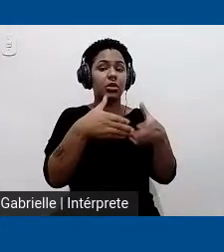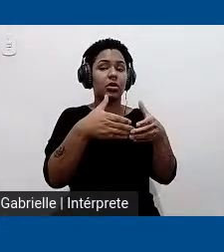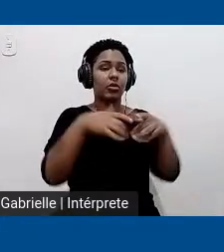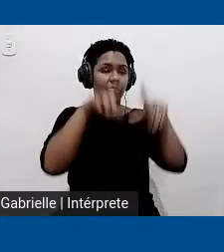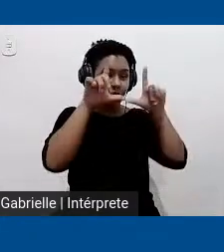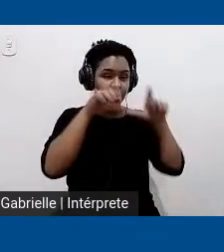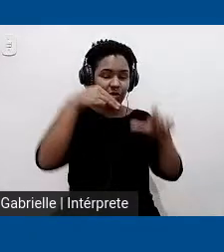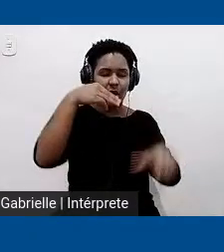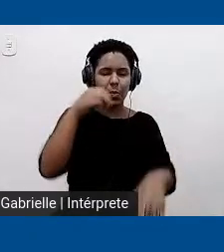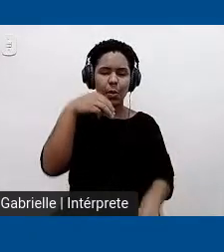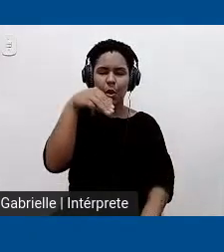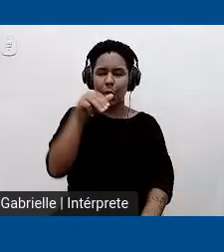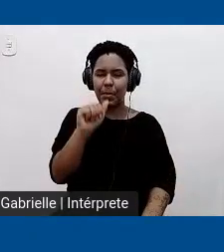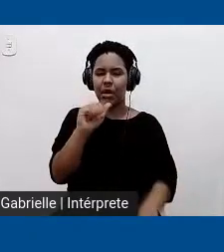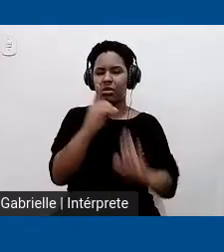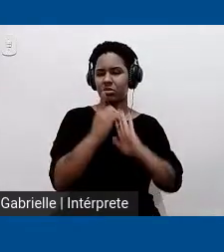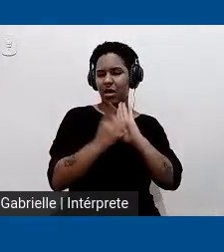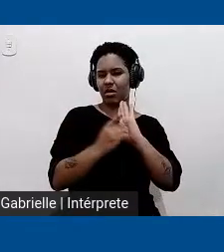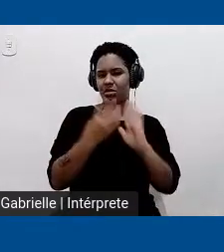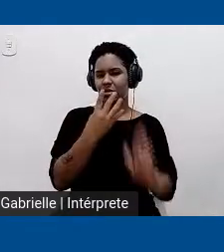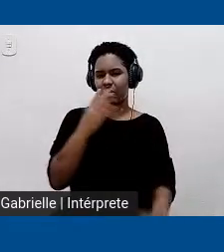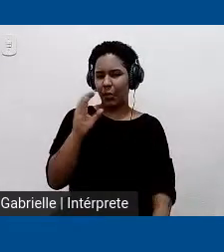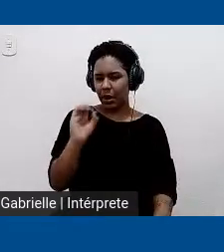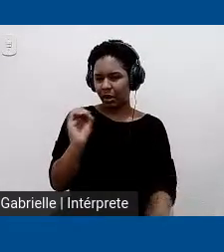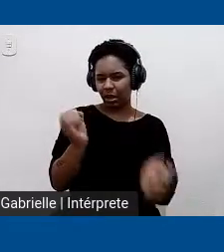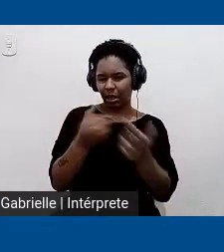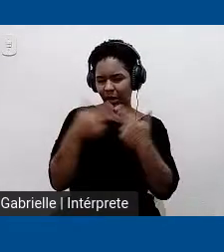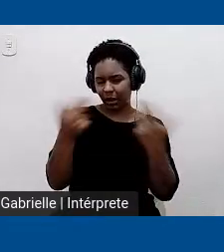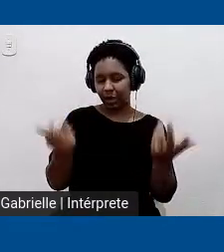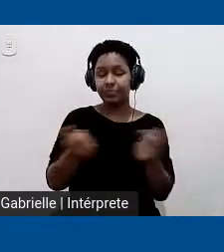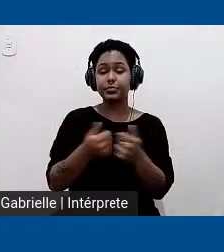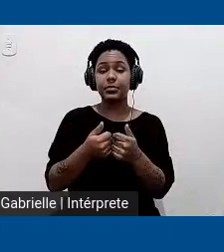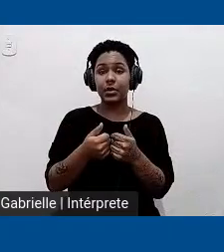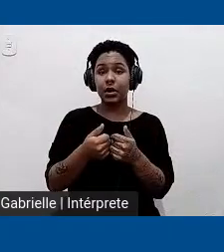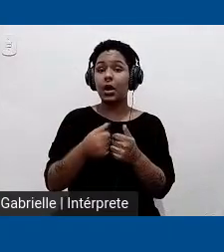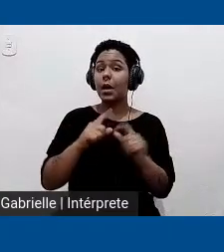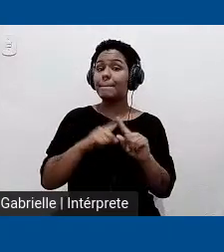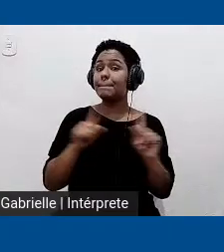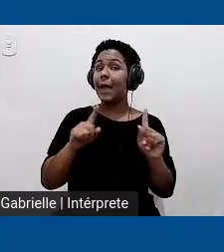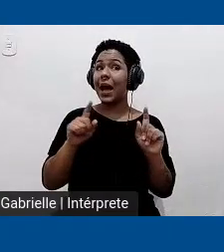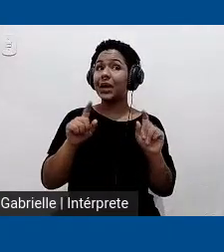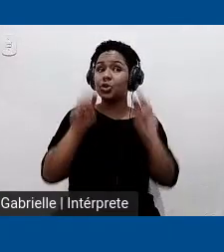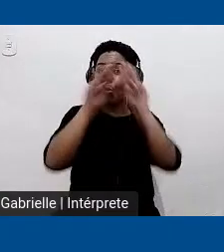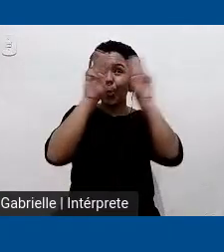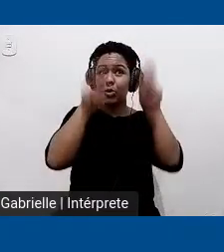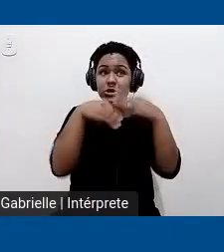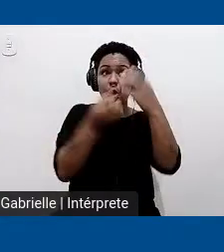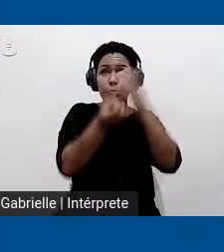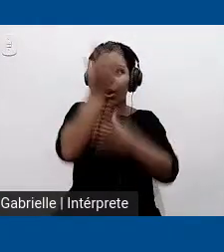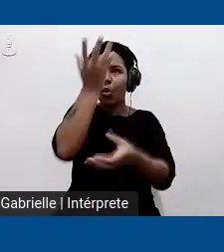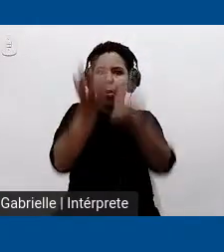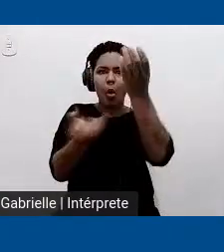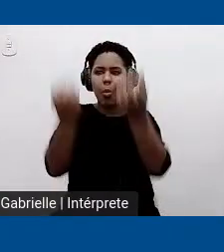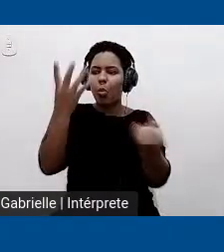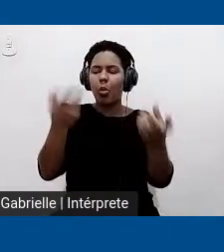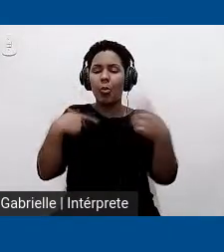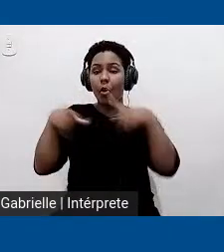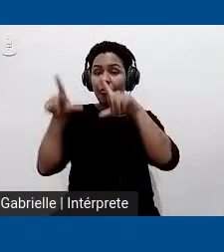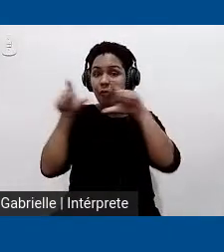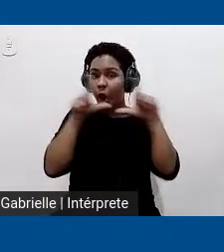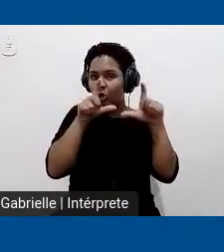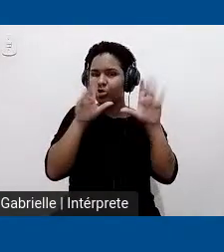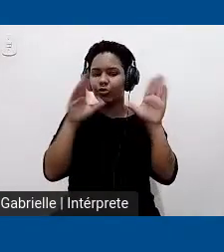na década de 40, essa coisa toda, mas os museus, o boom dos museus de fotografia ou